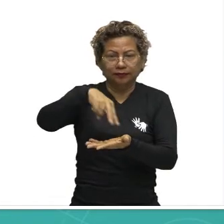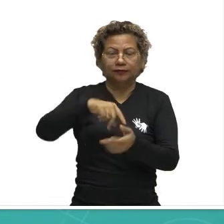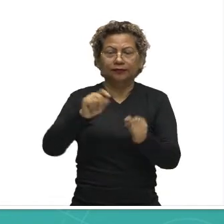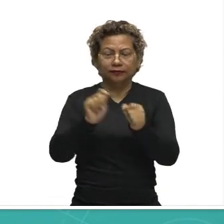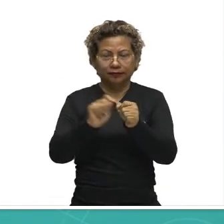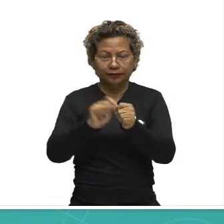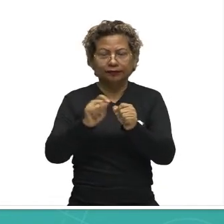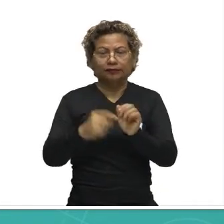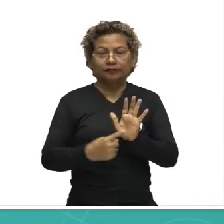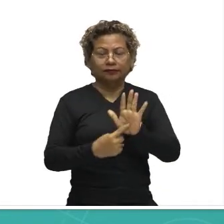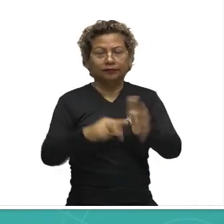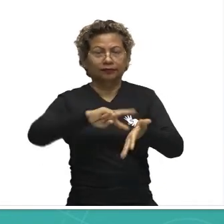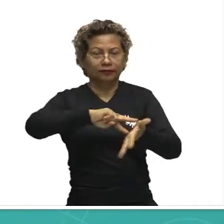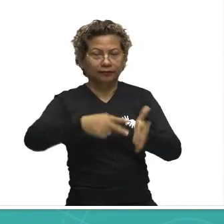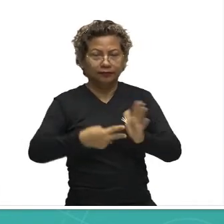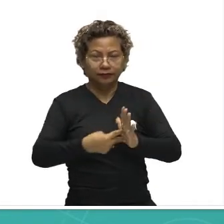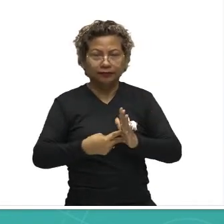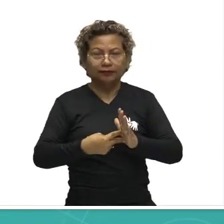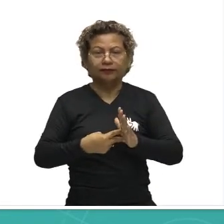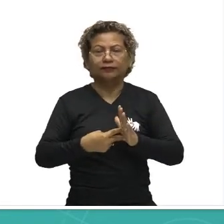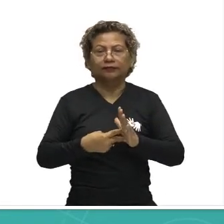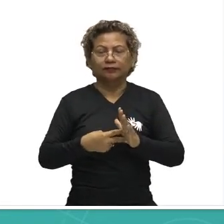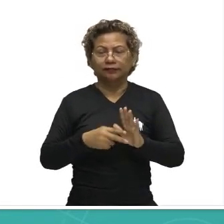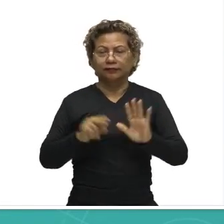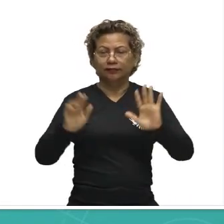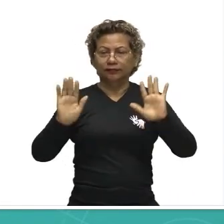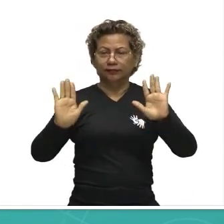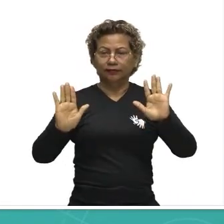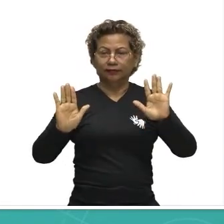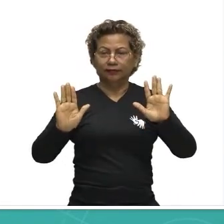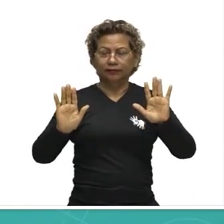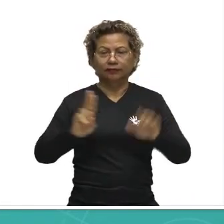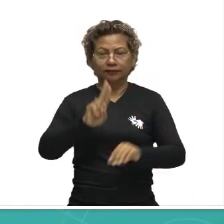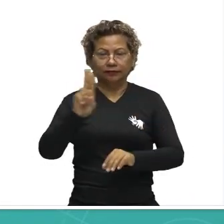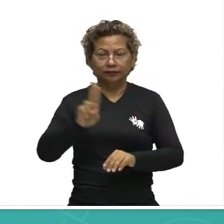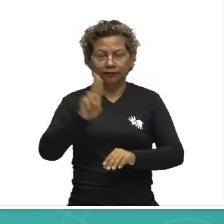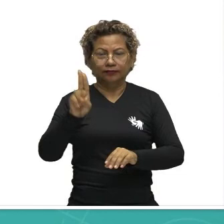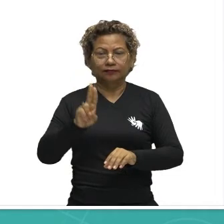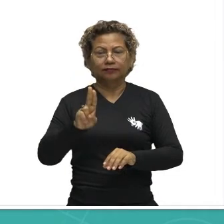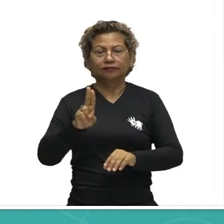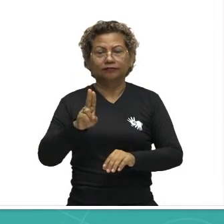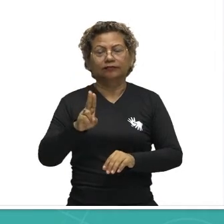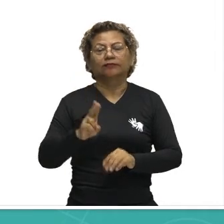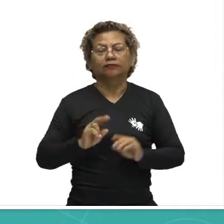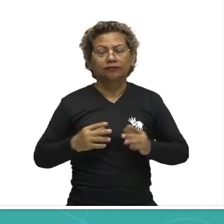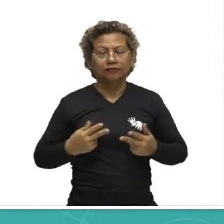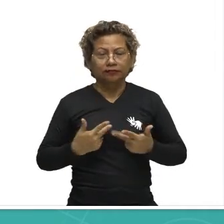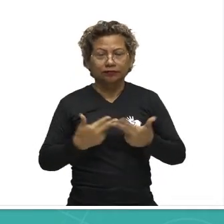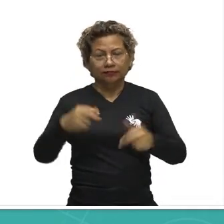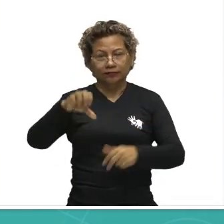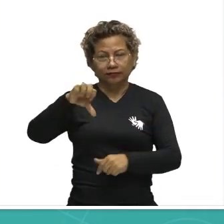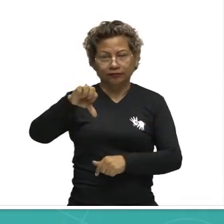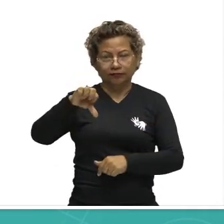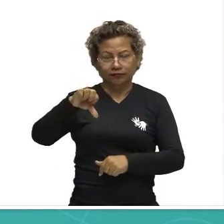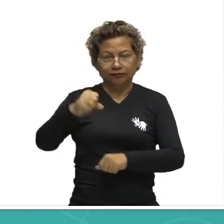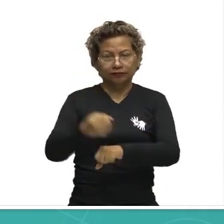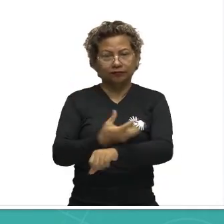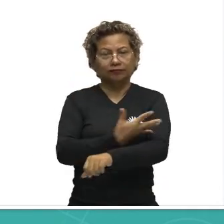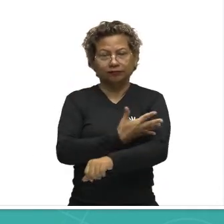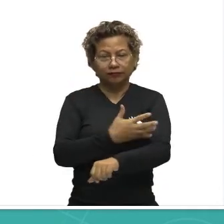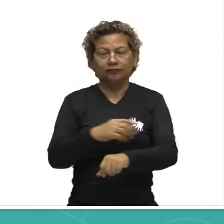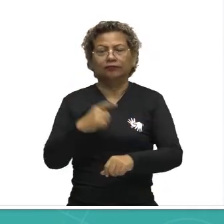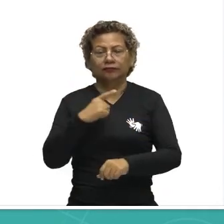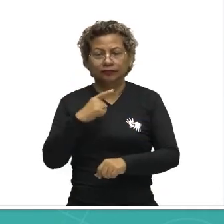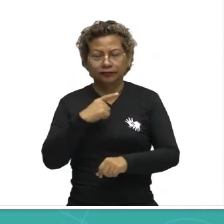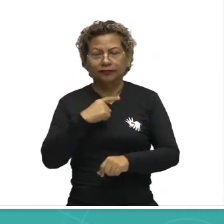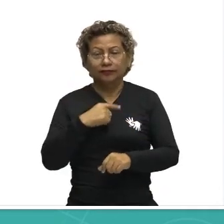ela representa, são suaves, e ela vai representando os sentimentos, que tem um código que eles reconhecem, porque é